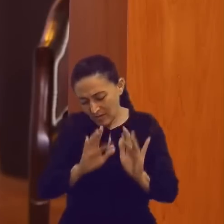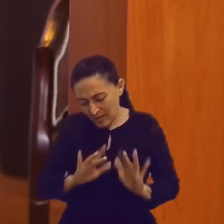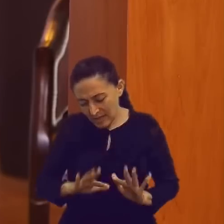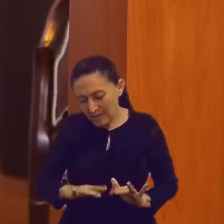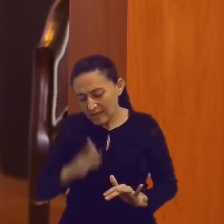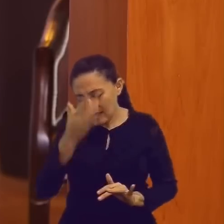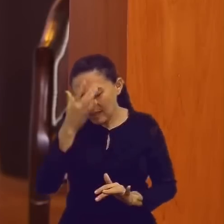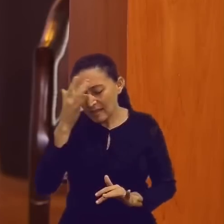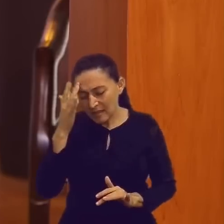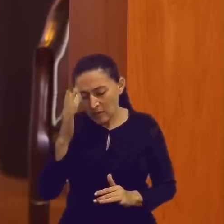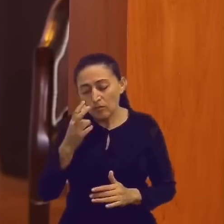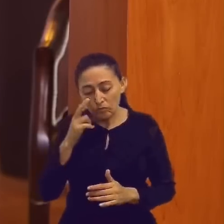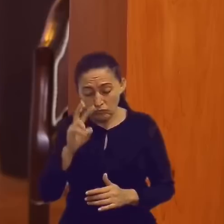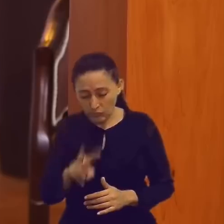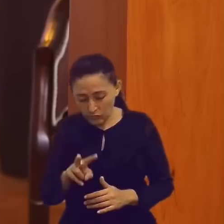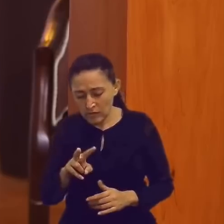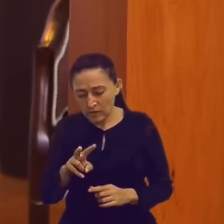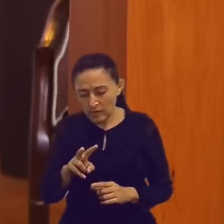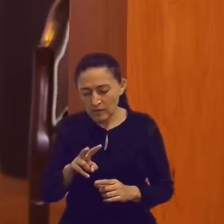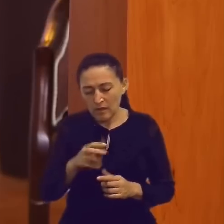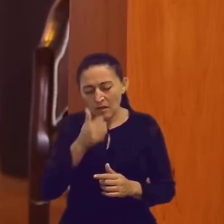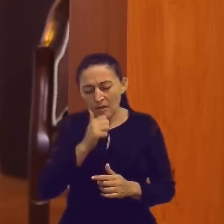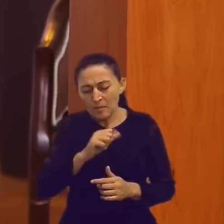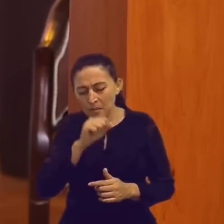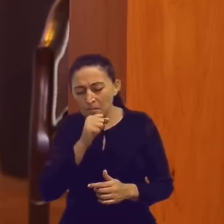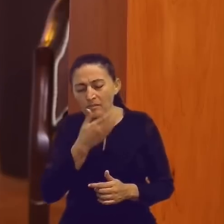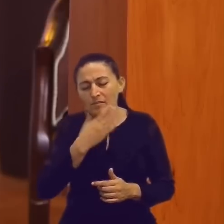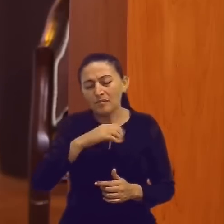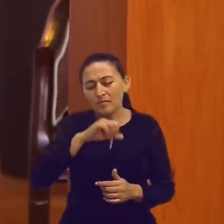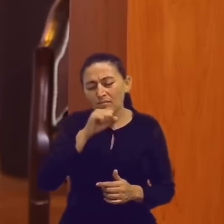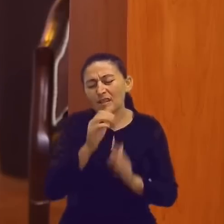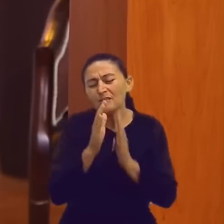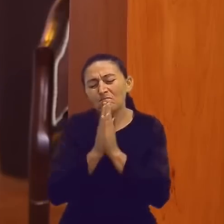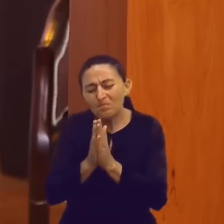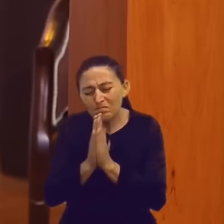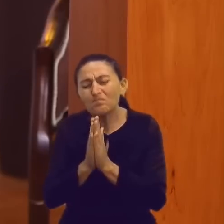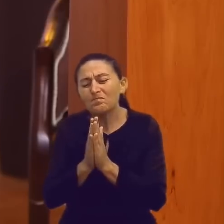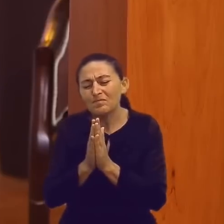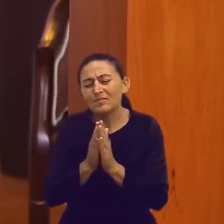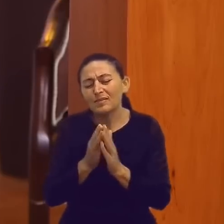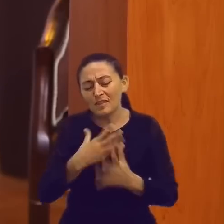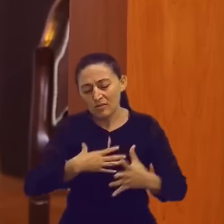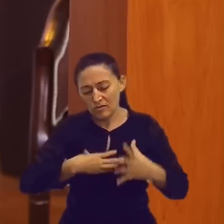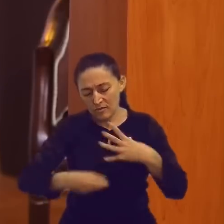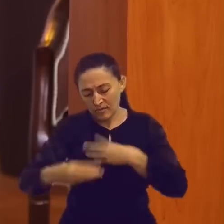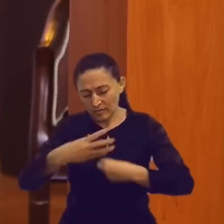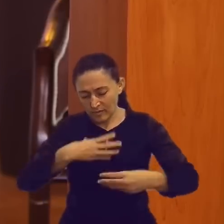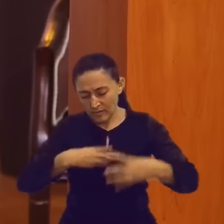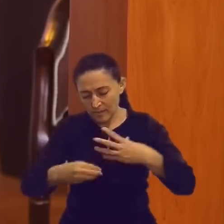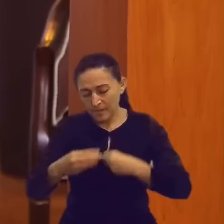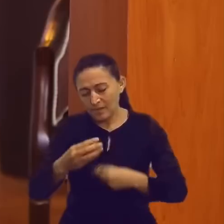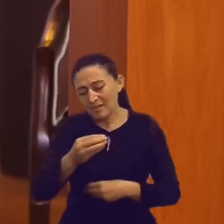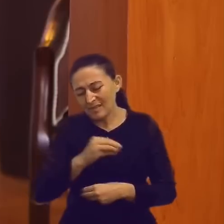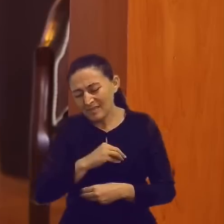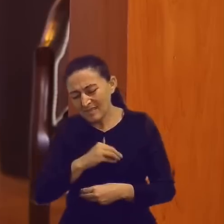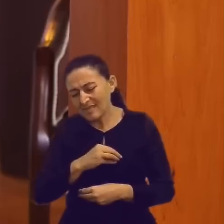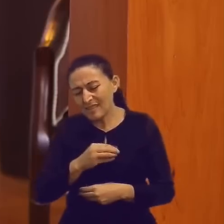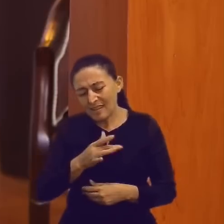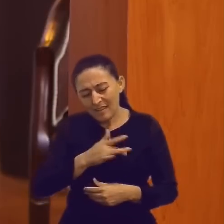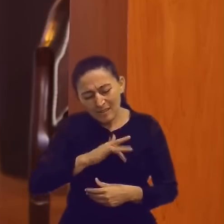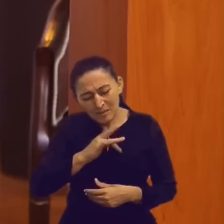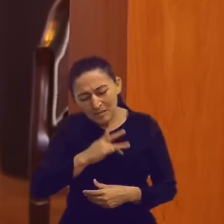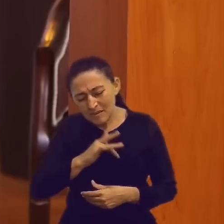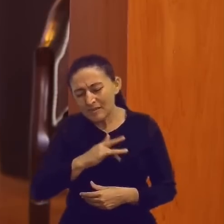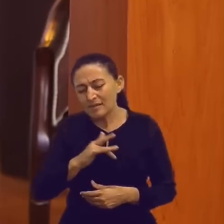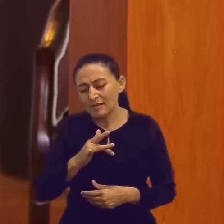alguns pedidos de mães e pais que imploram pelos seus filhos. Tem misericórdia, Senhor, dos lares que são